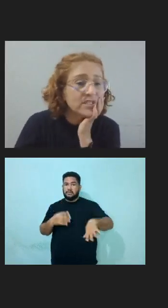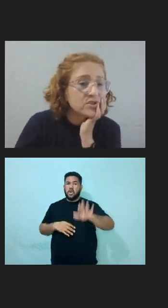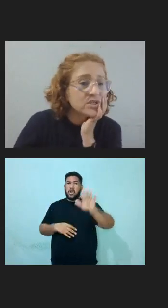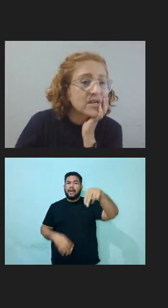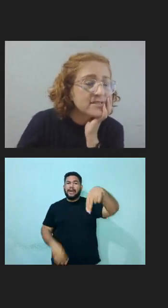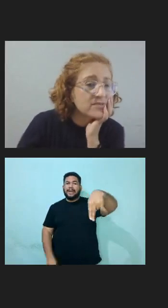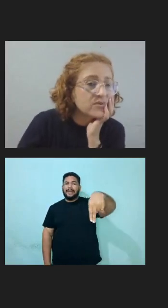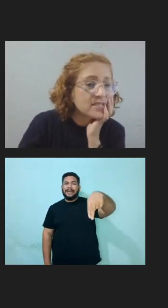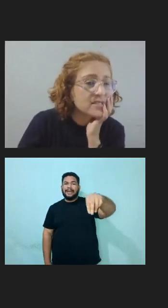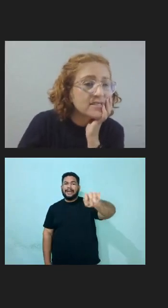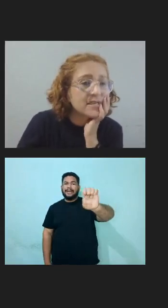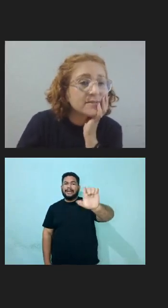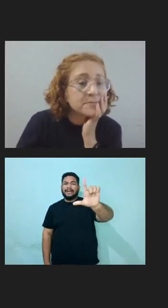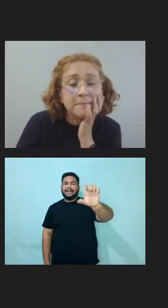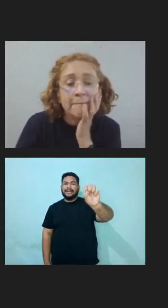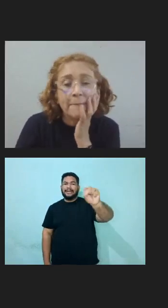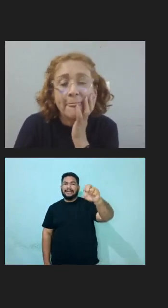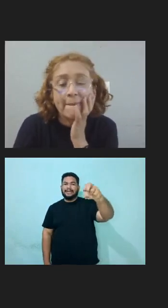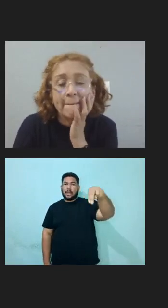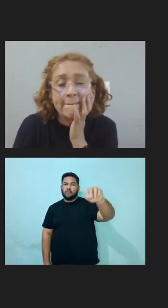aqui no chat, se você quiser.